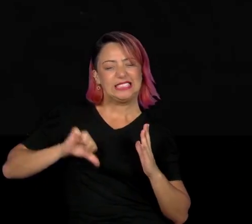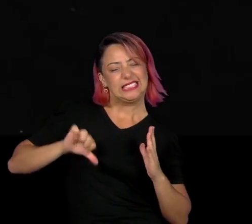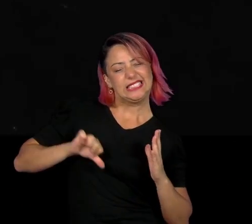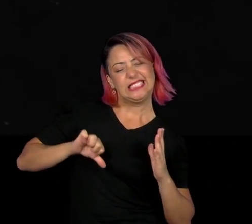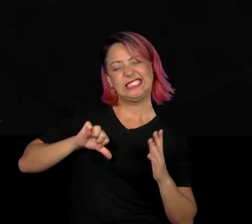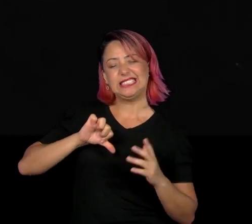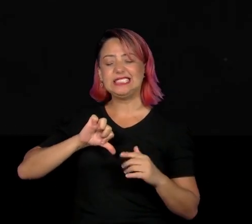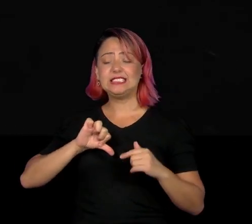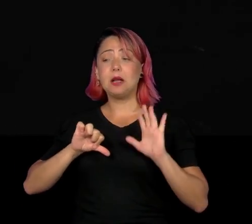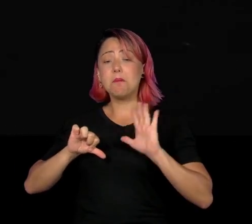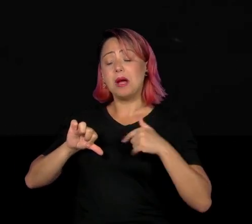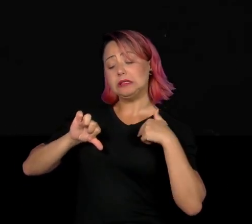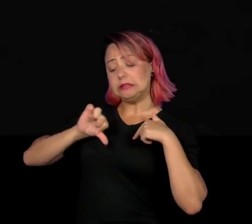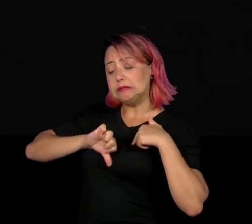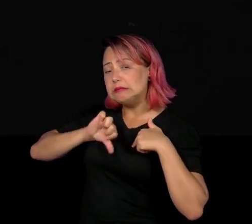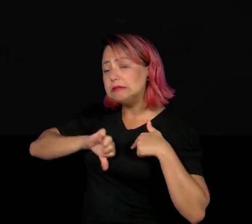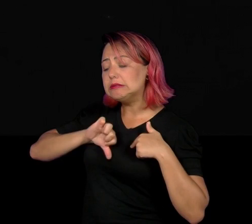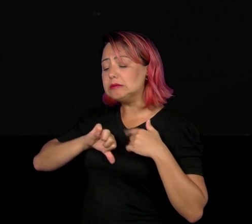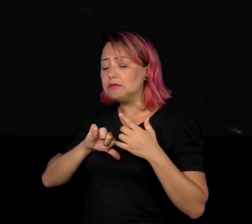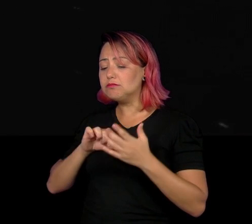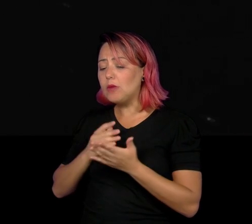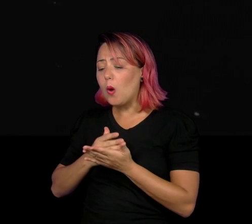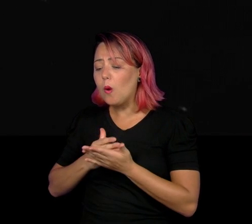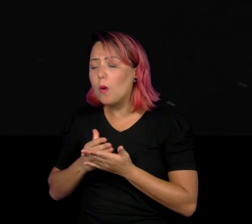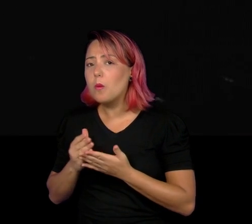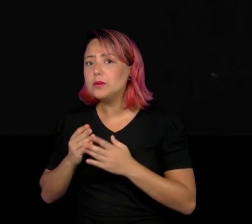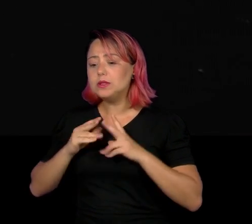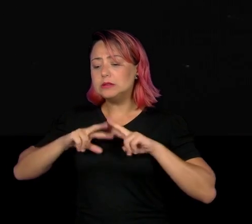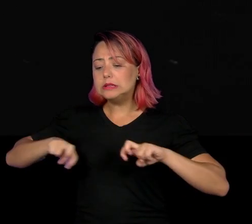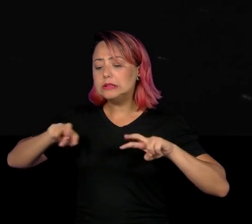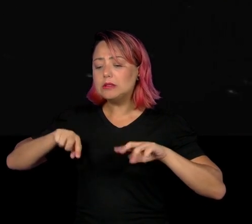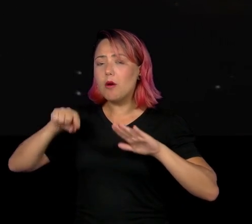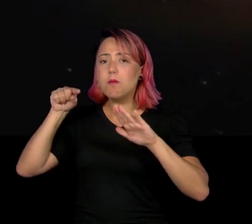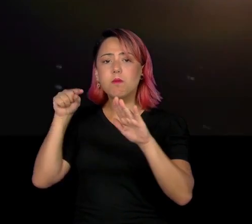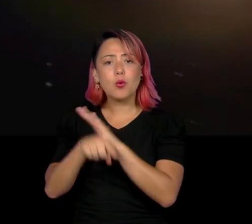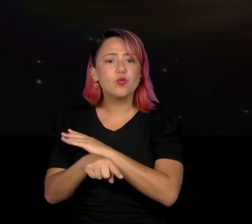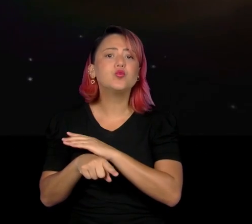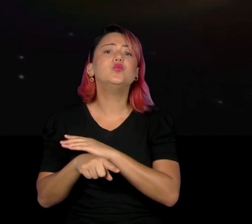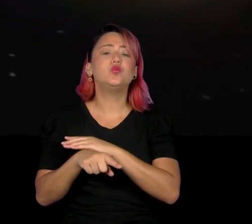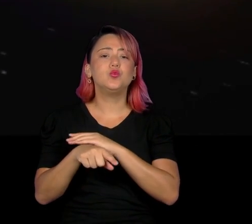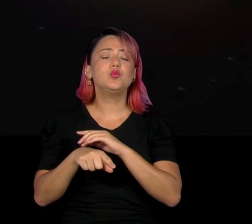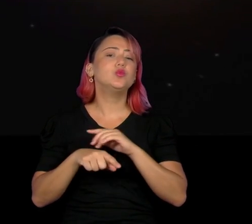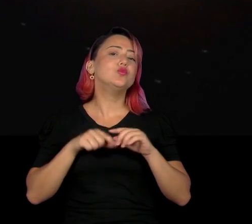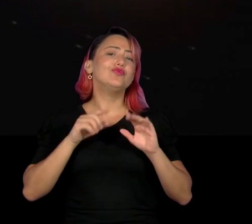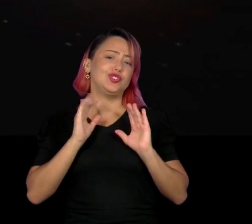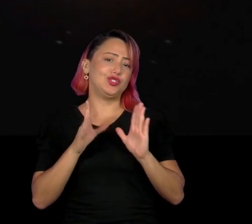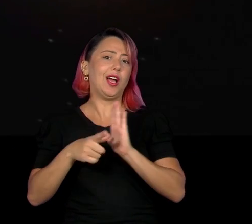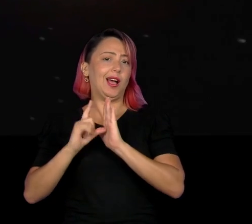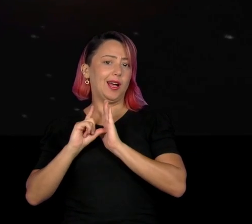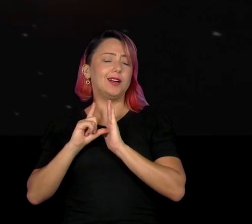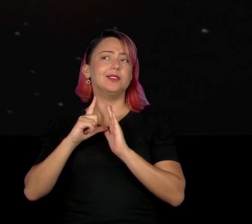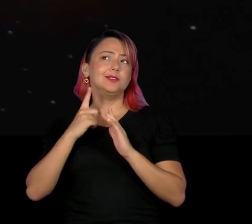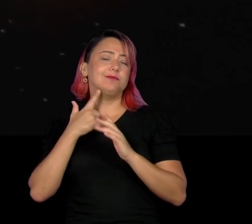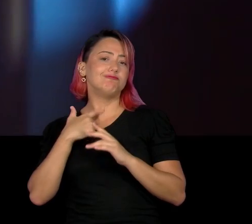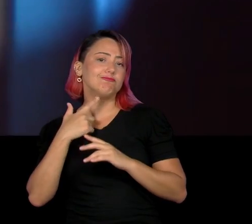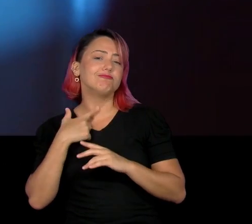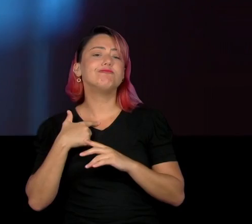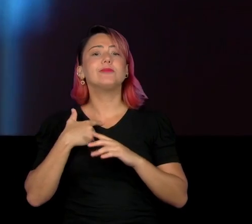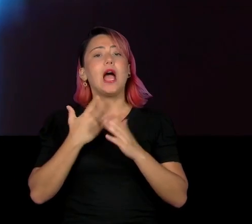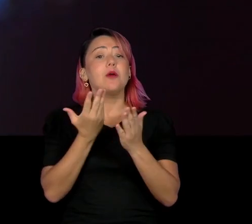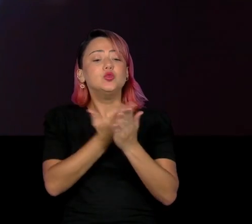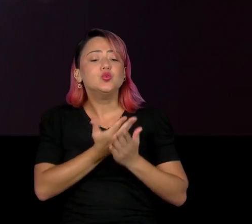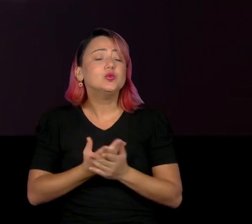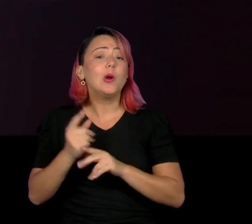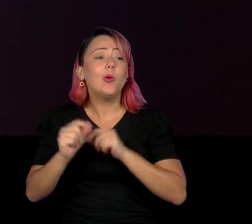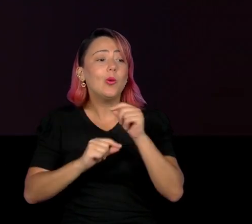bad vibes, eu comecei a me aprofundar muito mais em algo que já era minha pesquisa de vida mesmo, né? Astrologia,